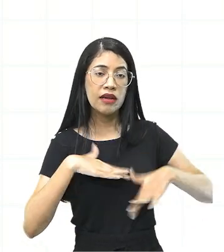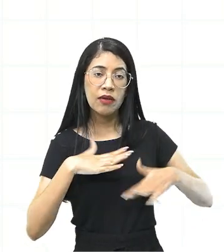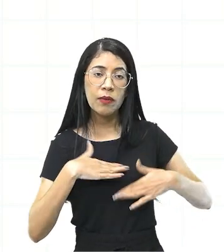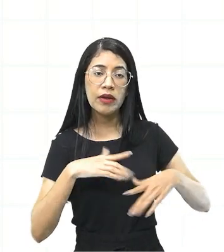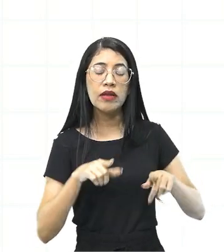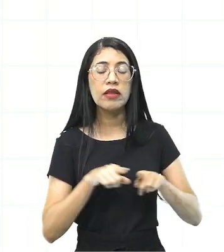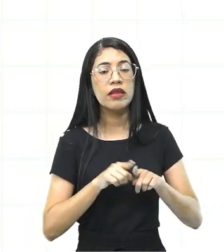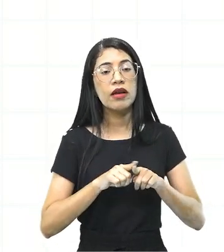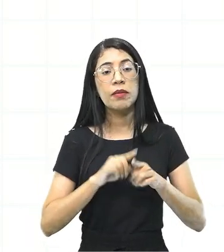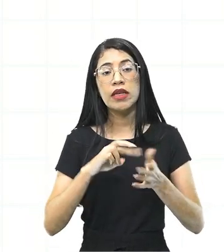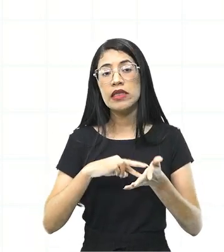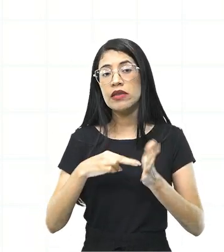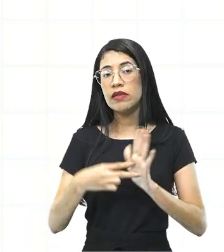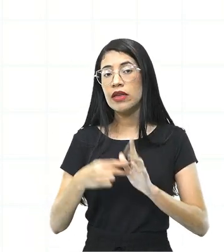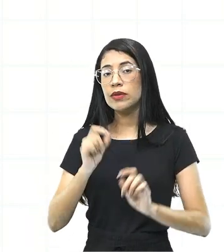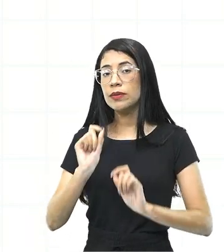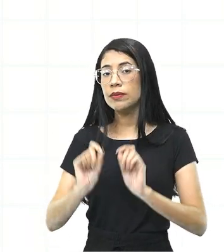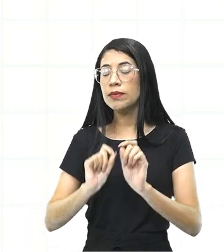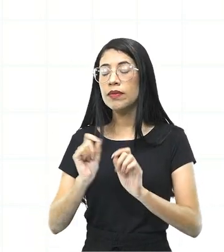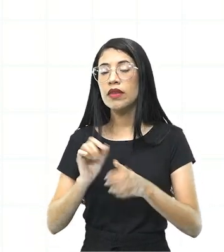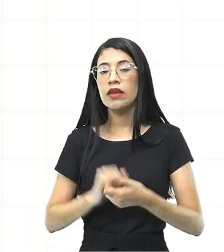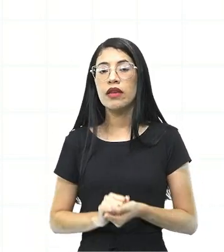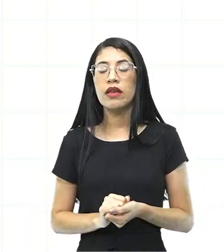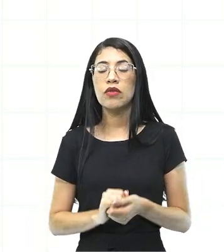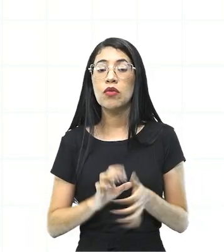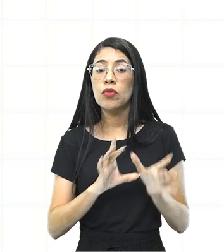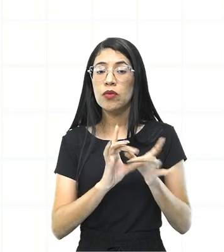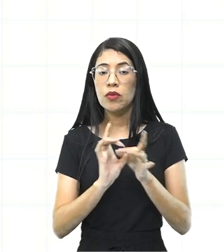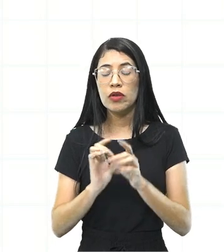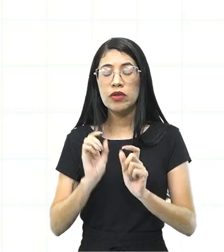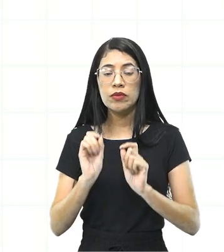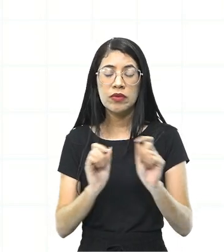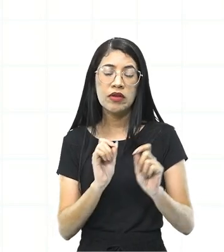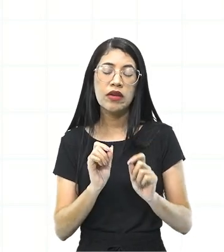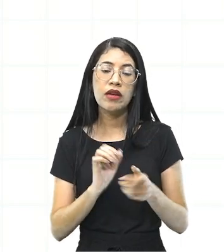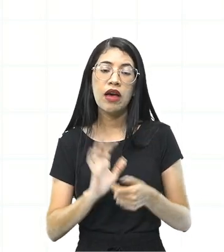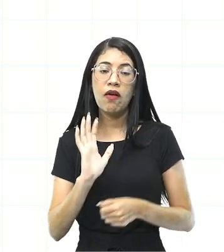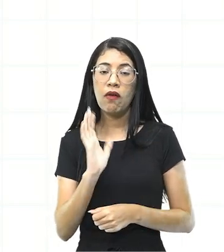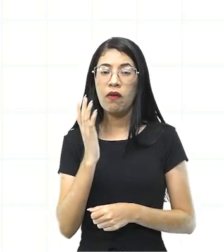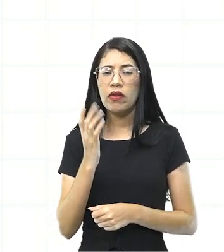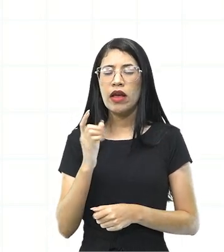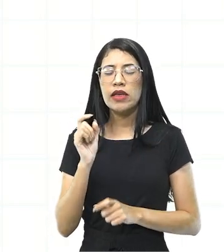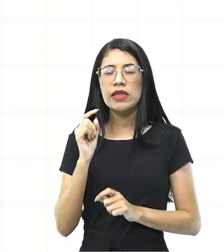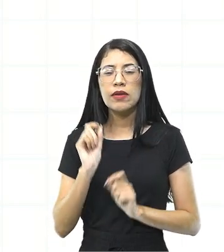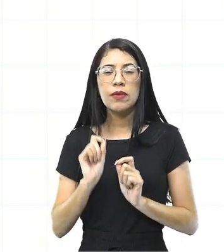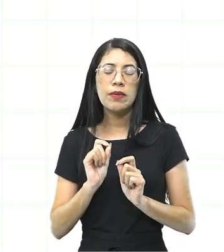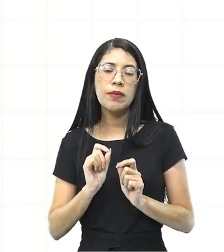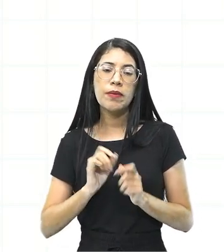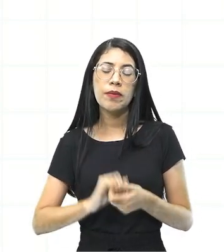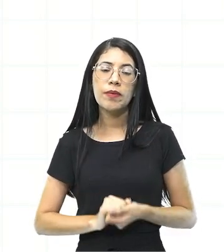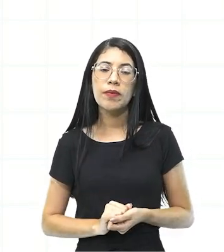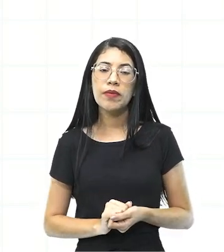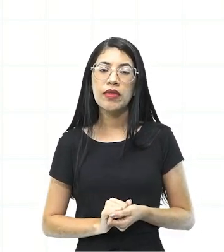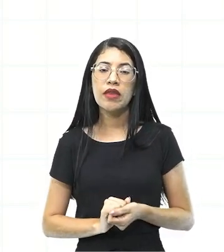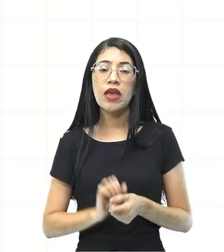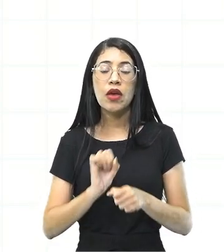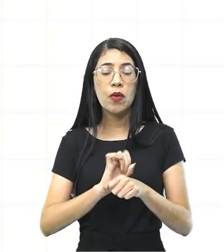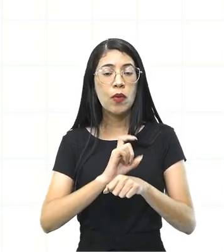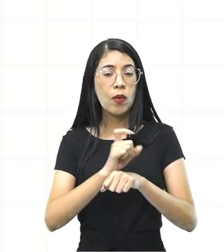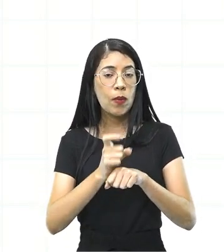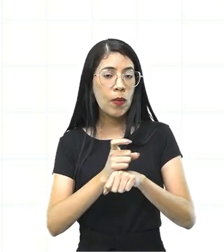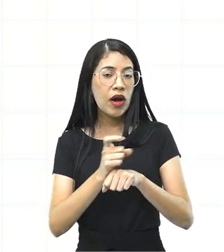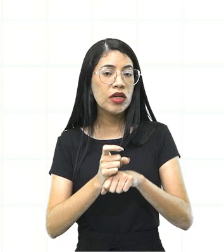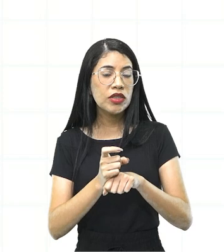também a ideia aí, né? Uma circunstância que me dá ideia para o adjetivo,